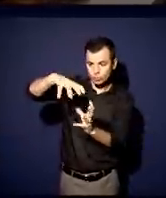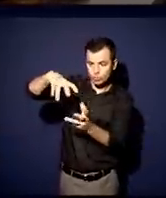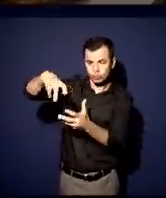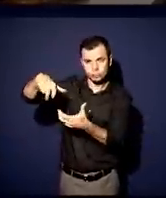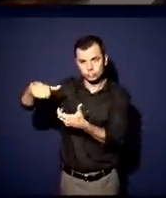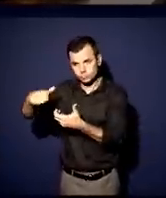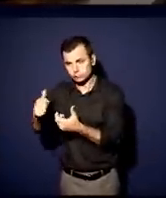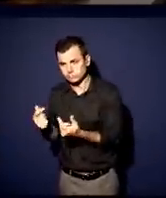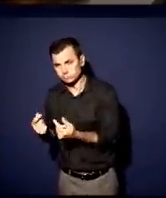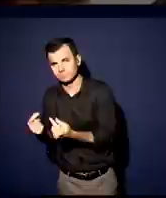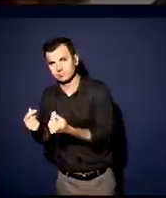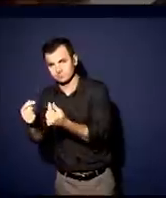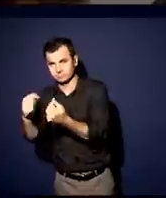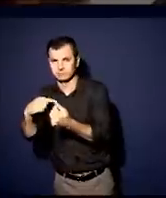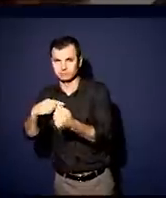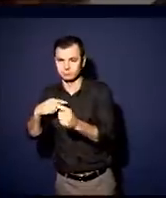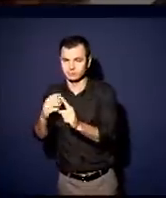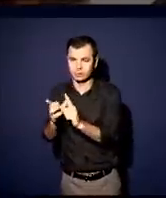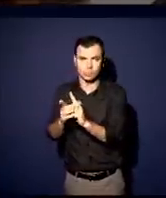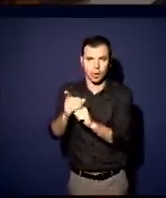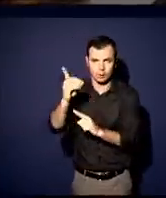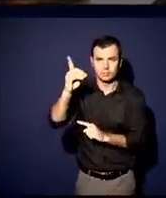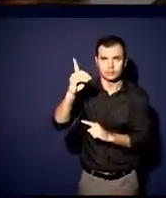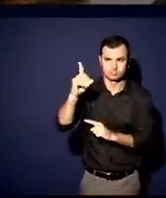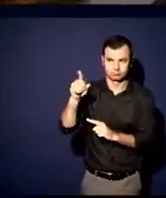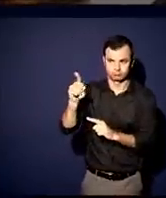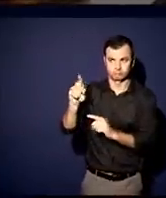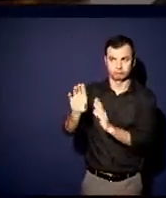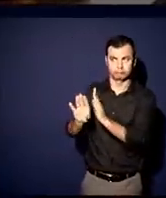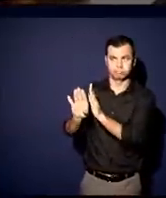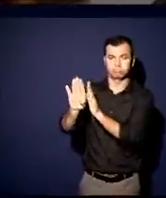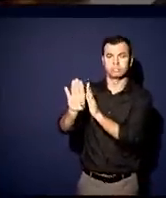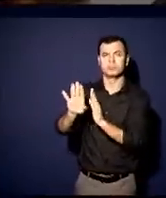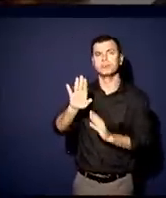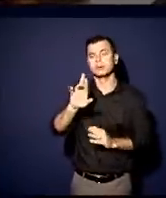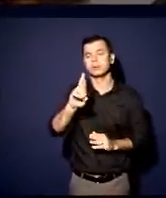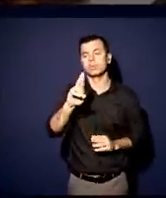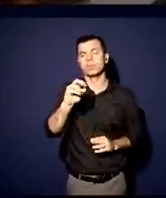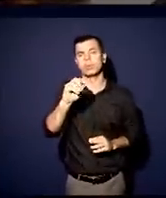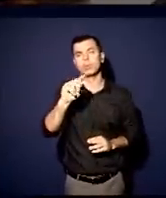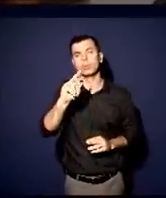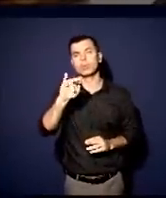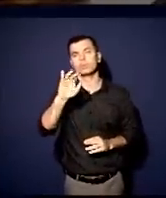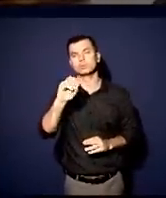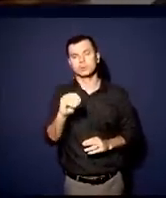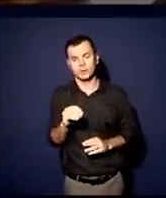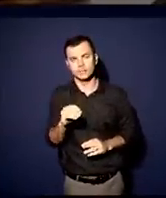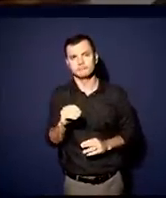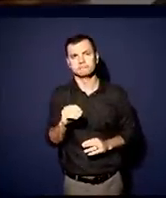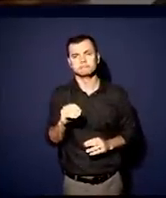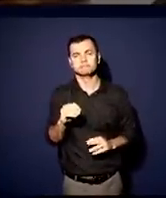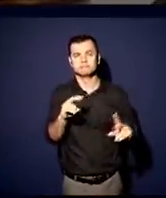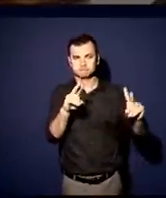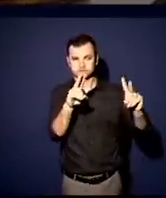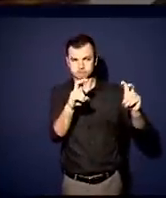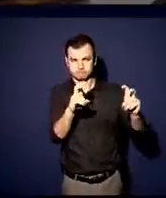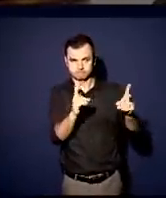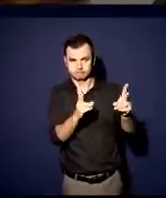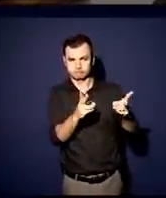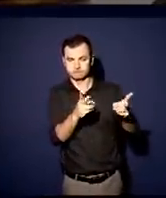partir da weaponização do dólar, né? Mas, antes disso, Rogério, para a gente se ater ainda ao